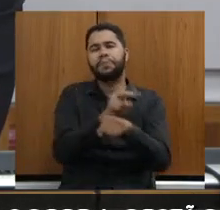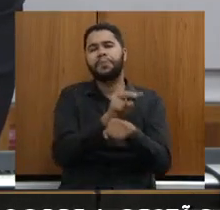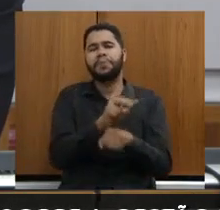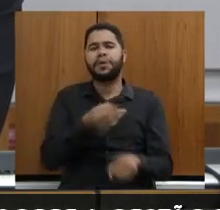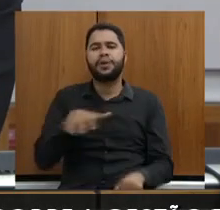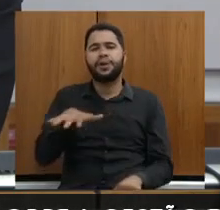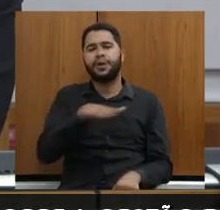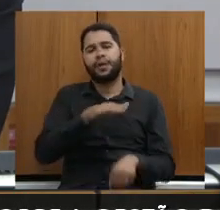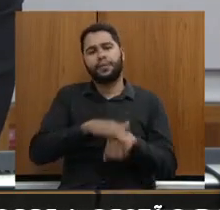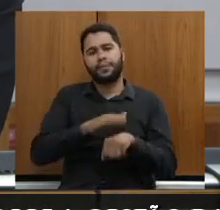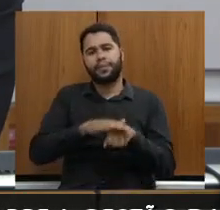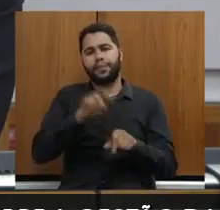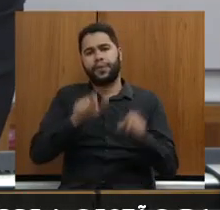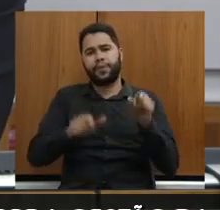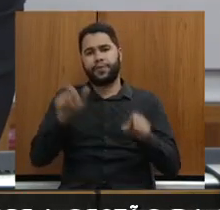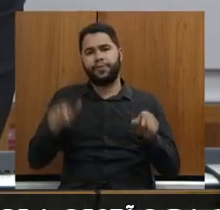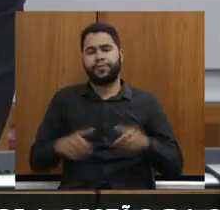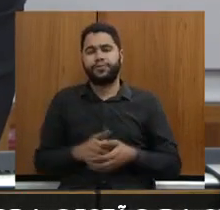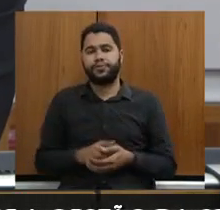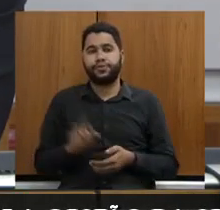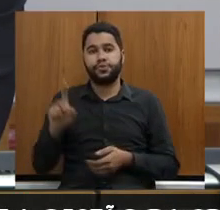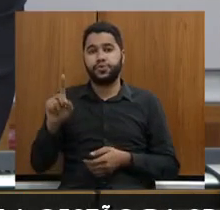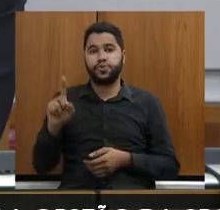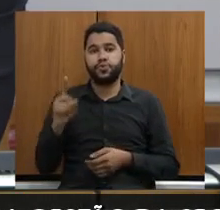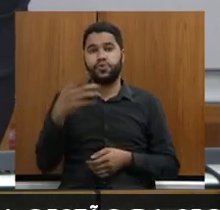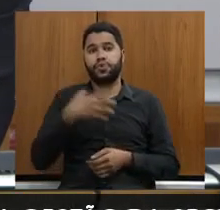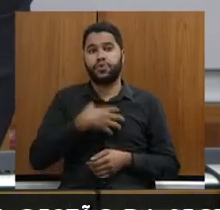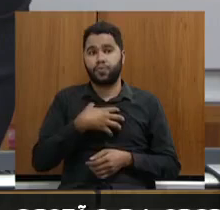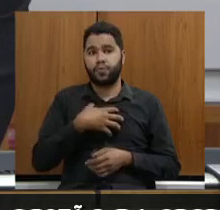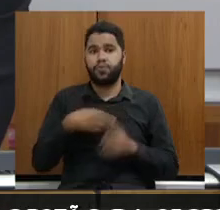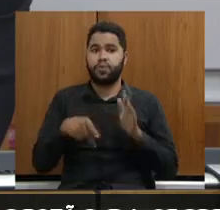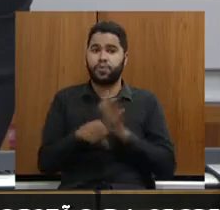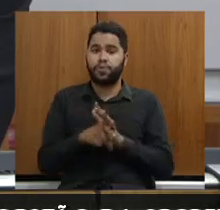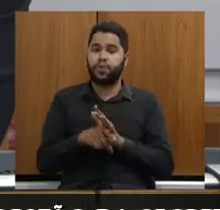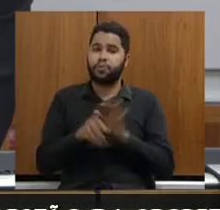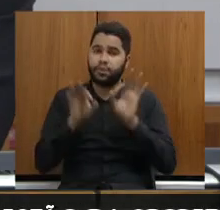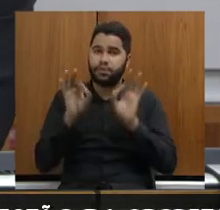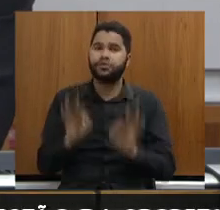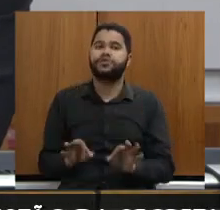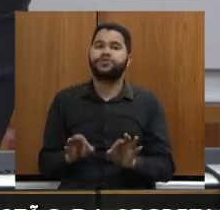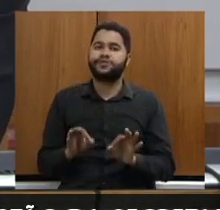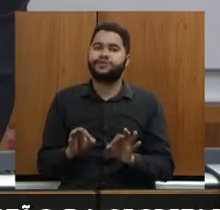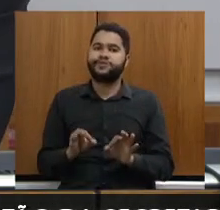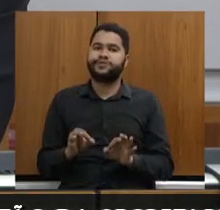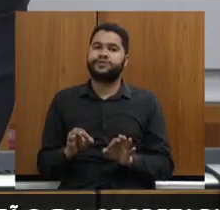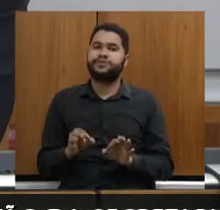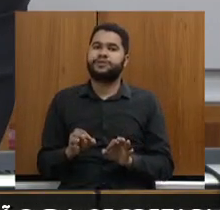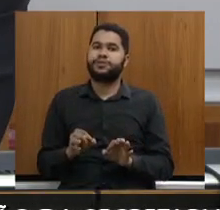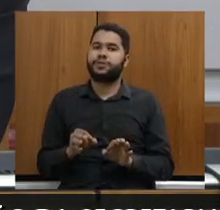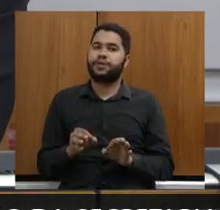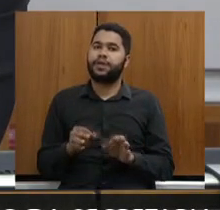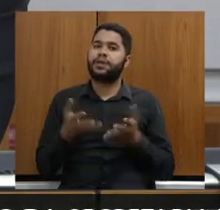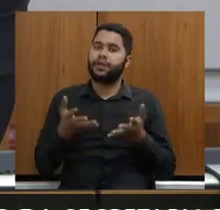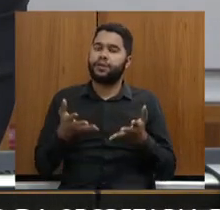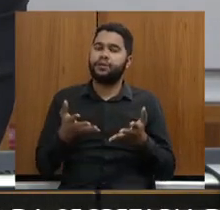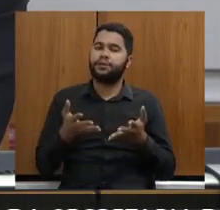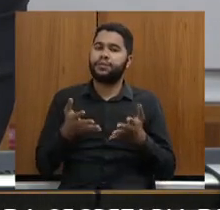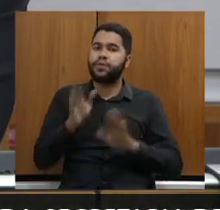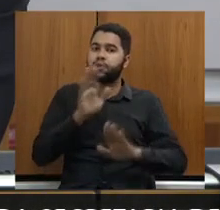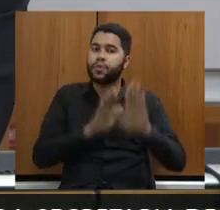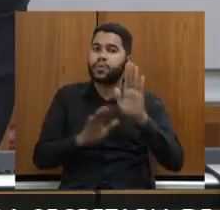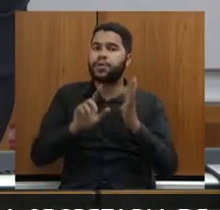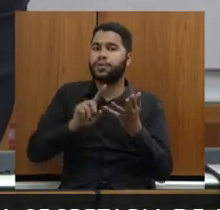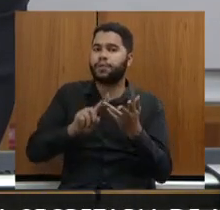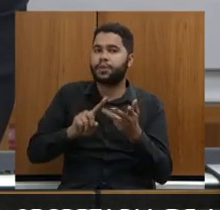ato é a própria pessoa e a única forma a gente tem um incentivo muito claro ver que ele faça essas